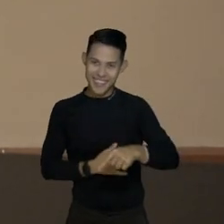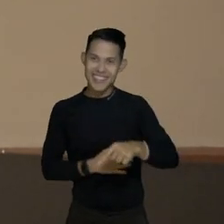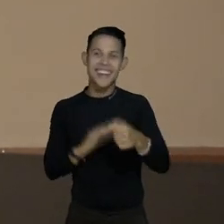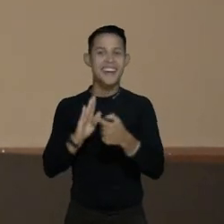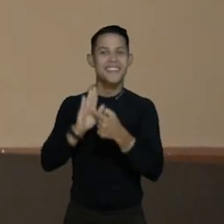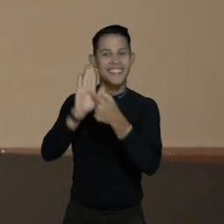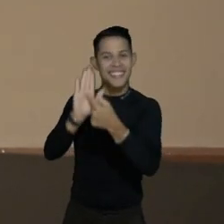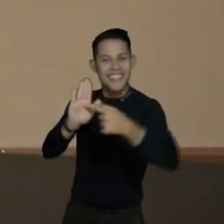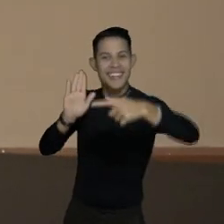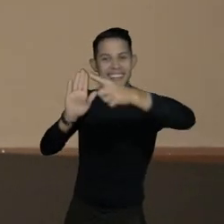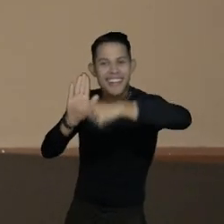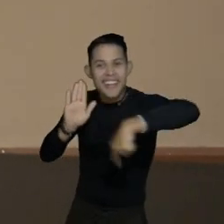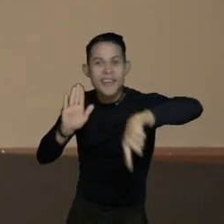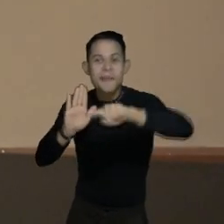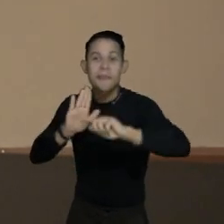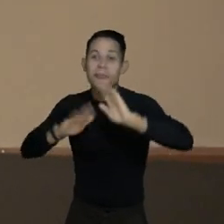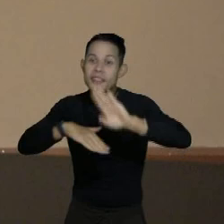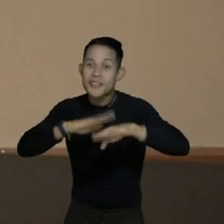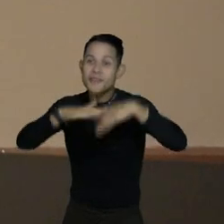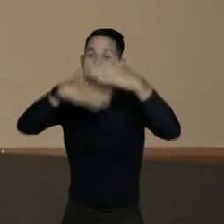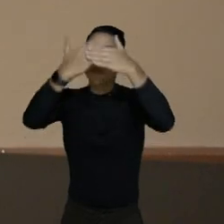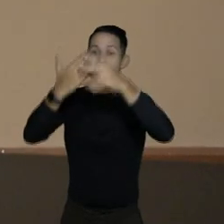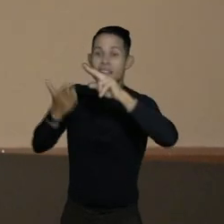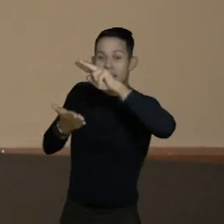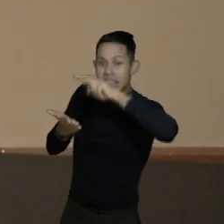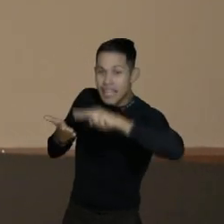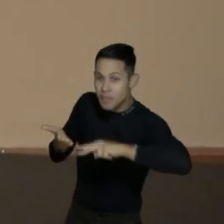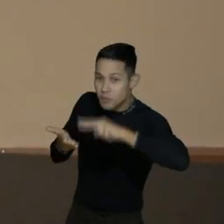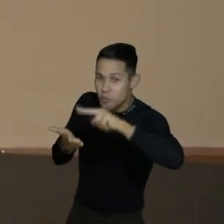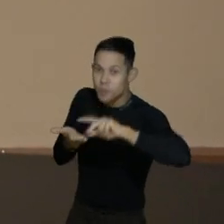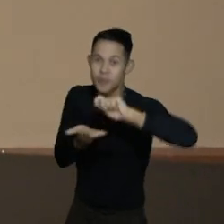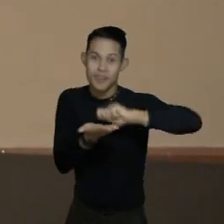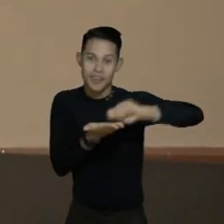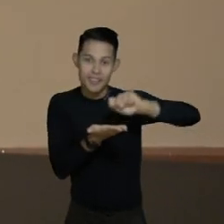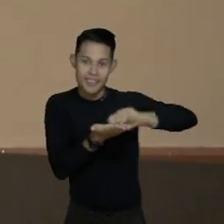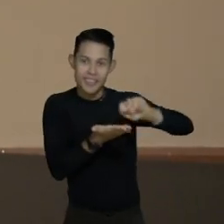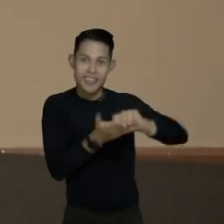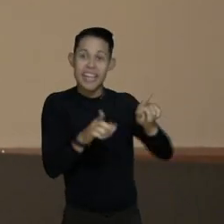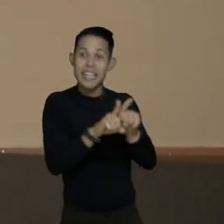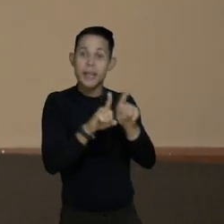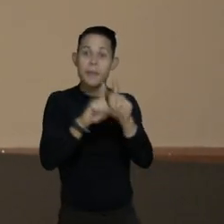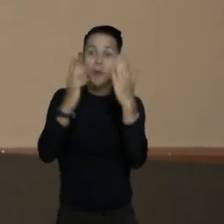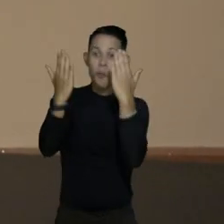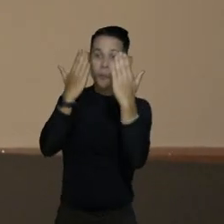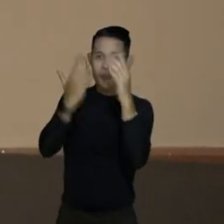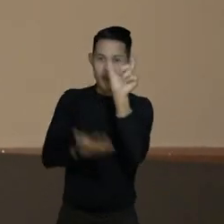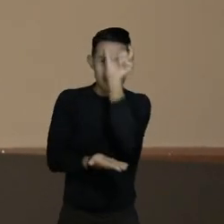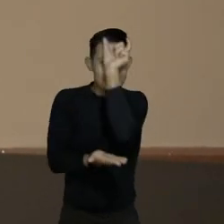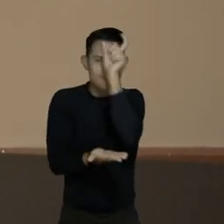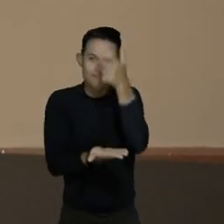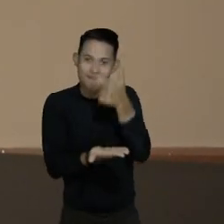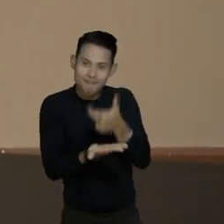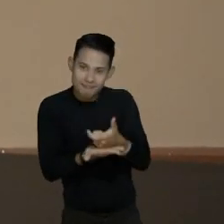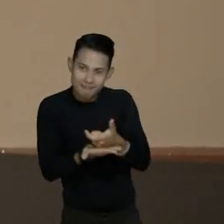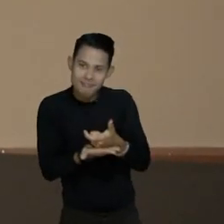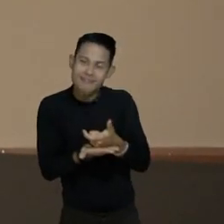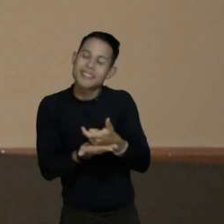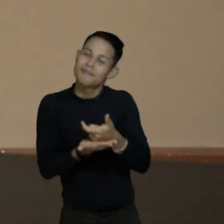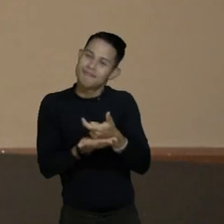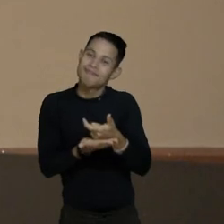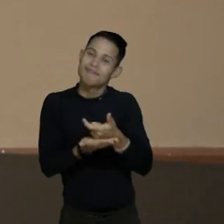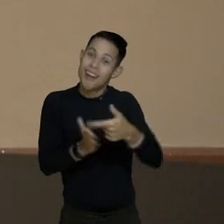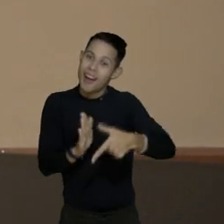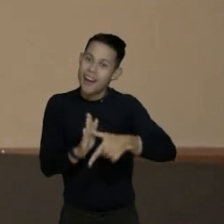desenvolvimento da leitura e da escrita e vou comparar bastante com os disléxicos então agradecer muito o